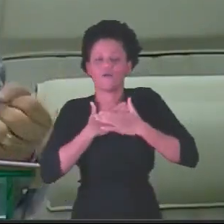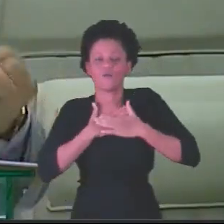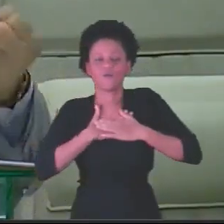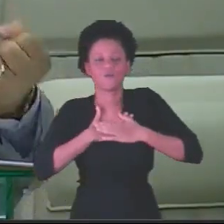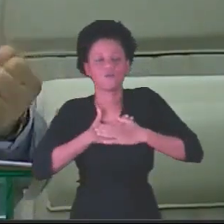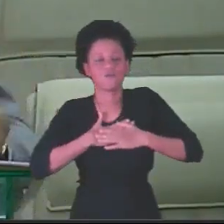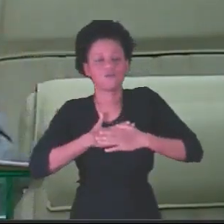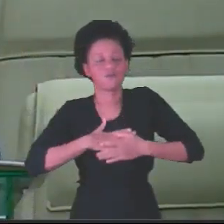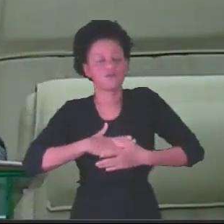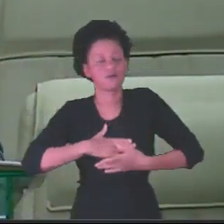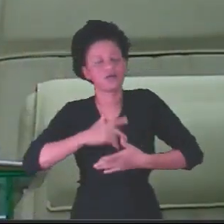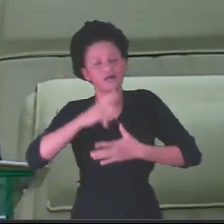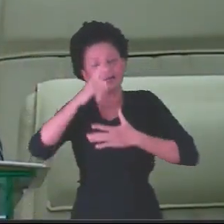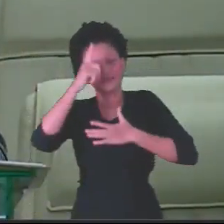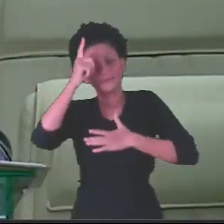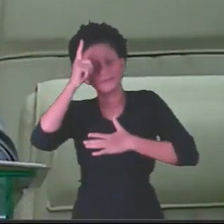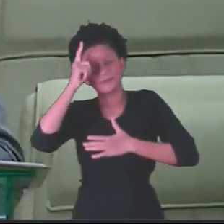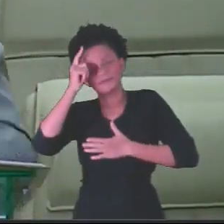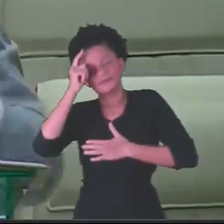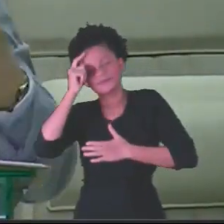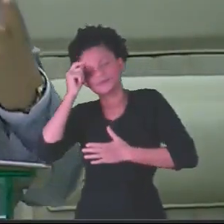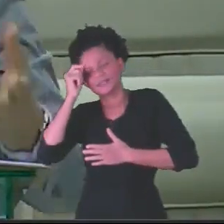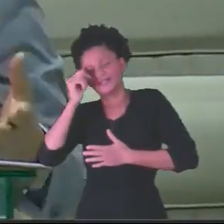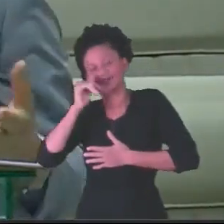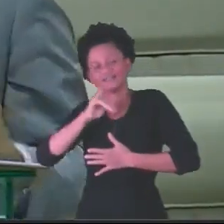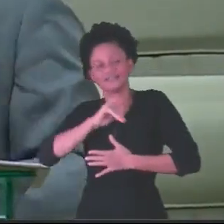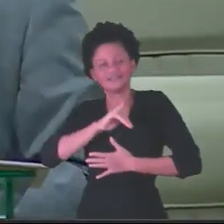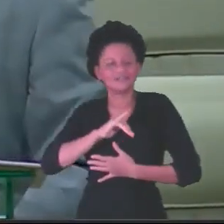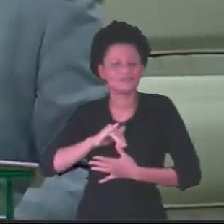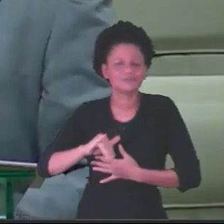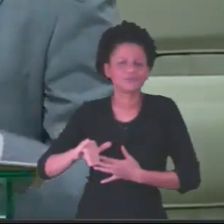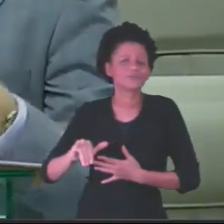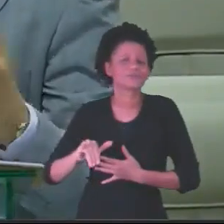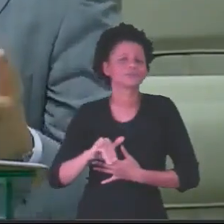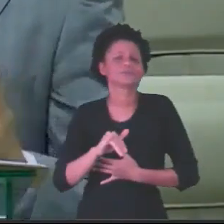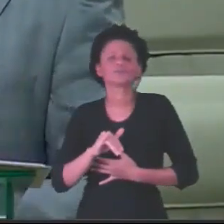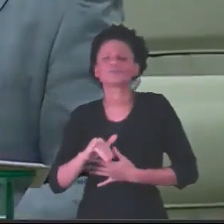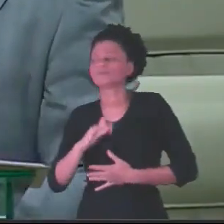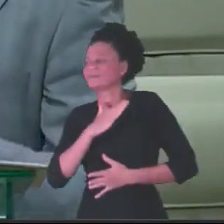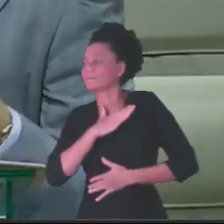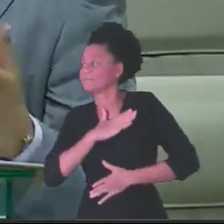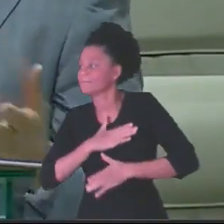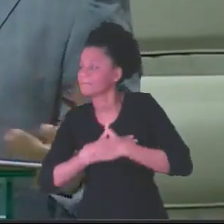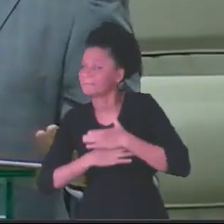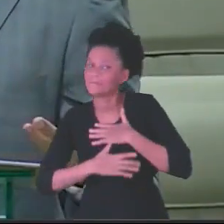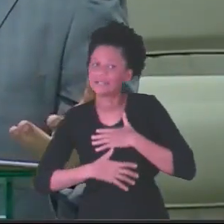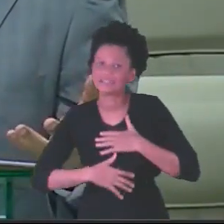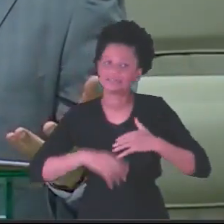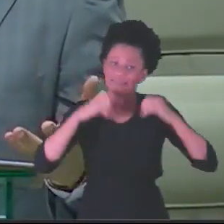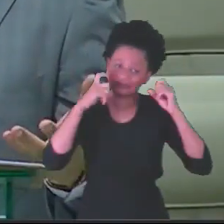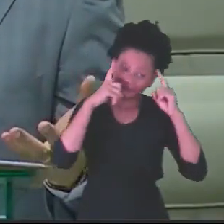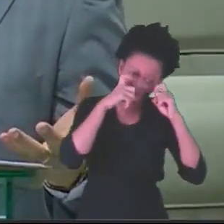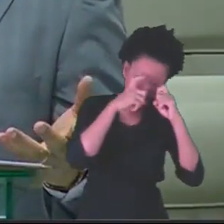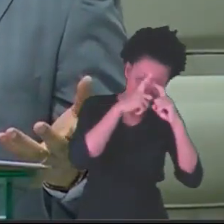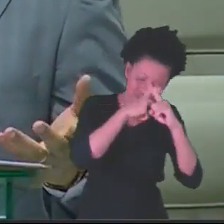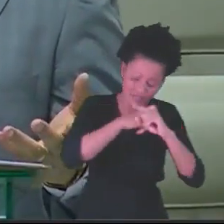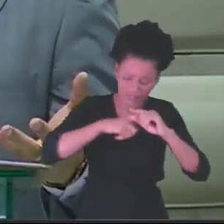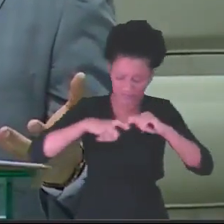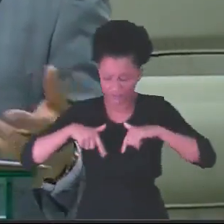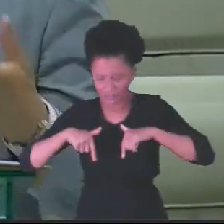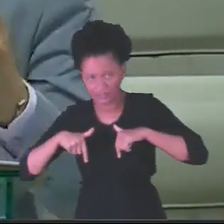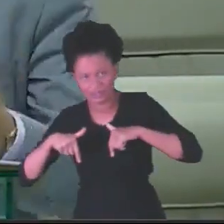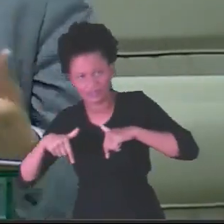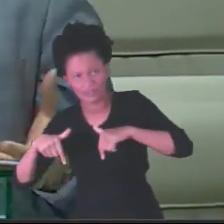uma segurança e aqui na tempestade na luta na dor